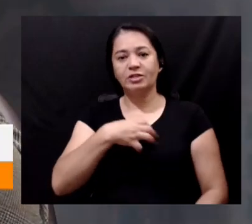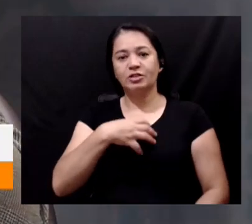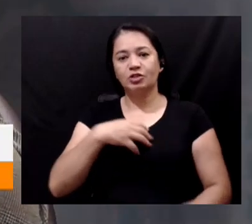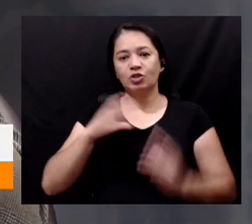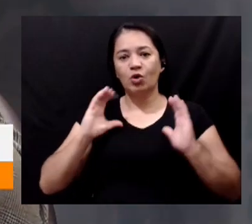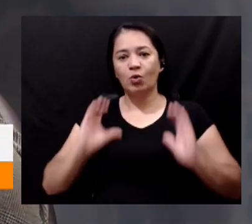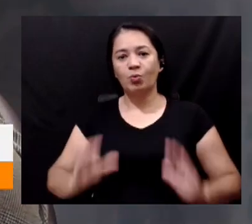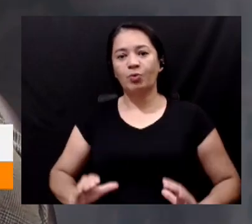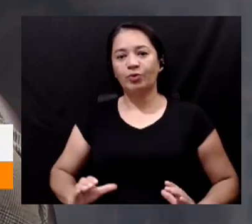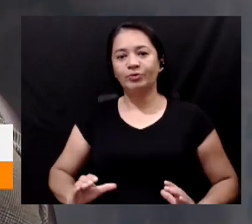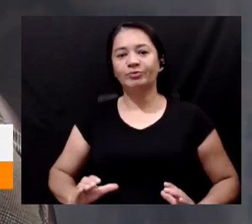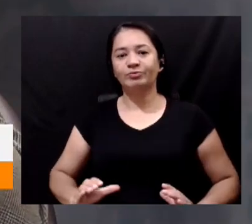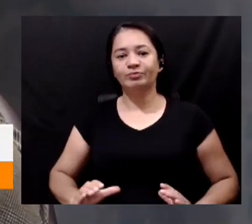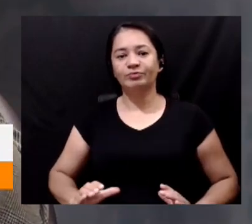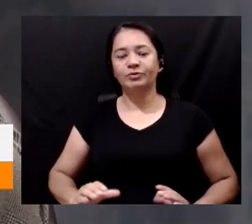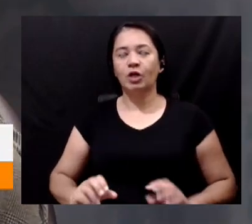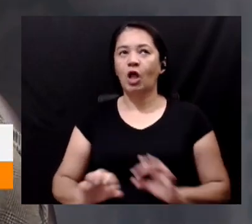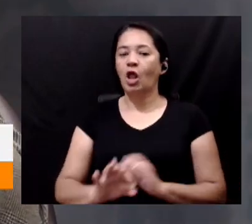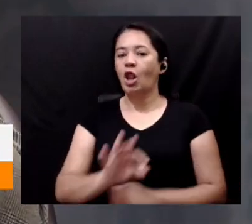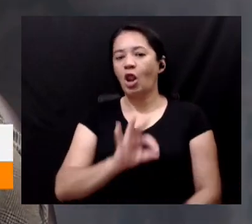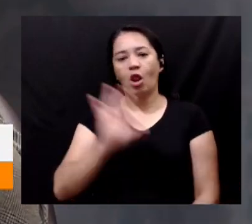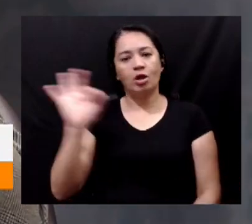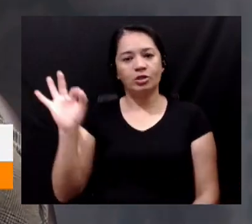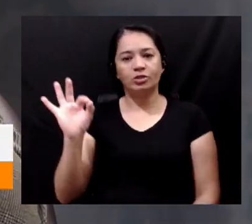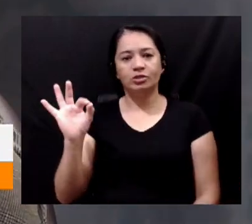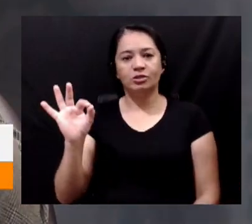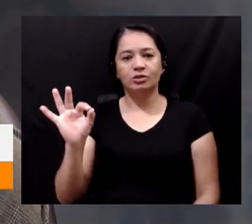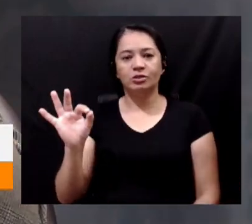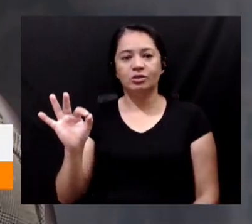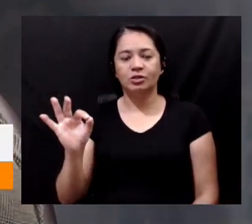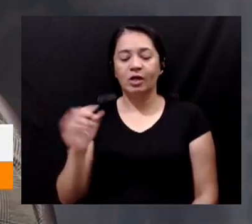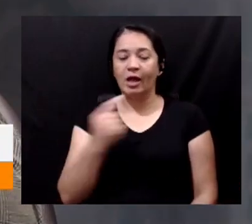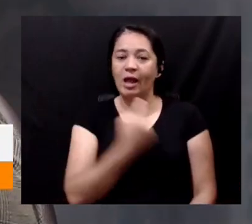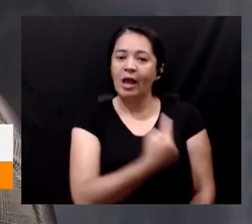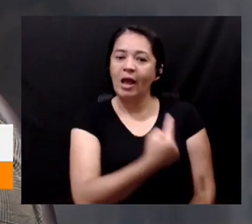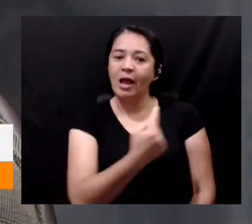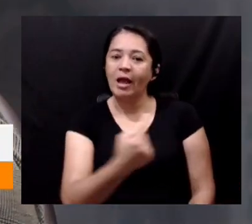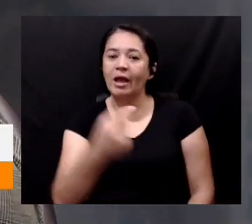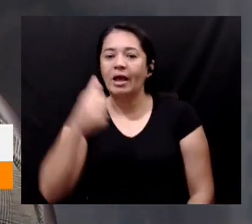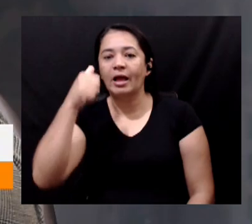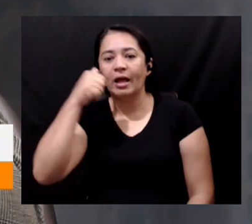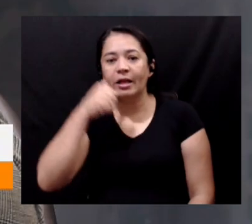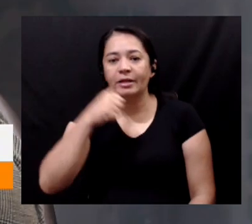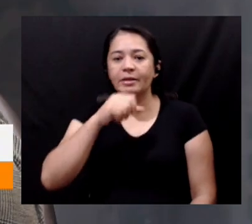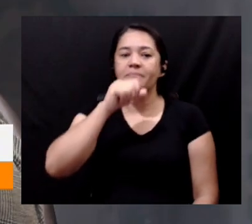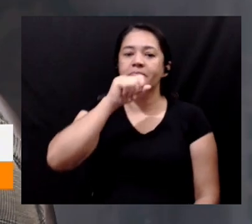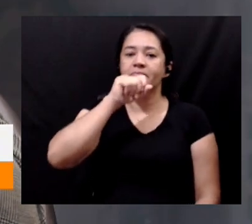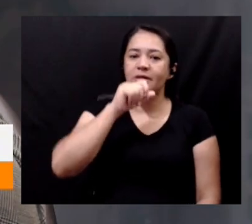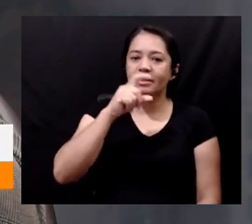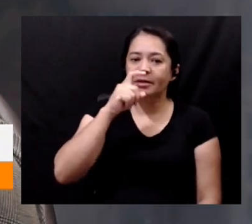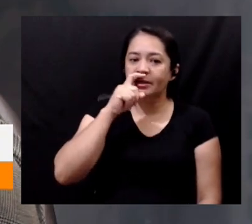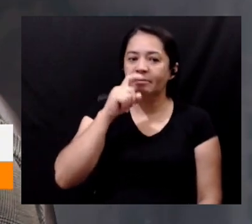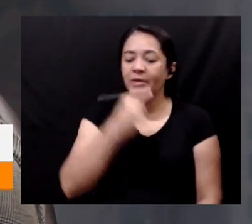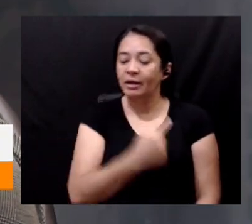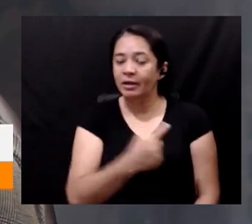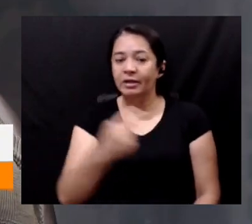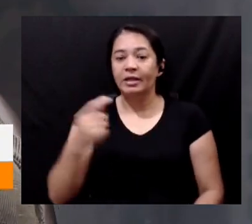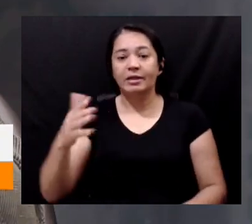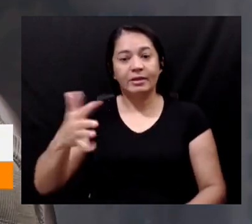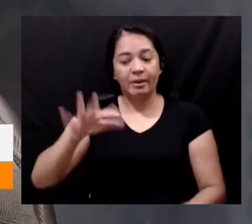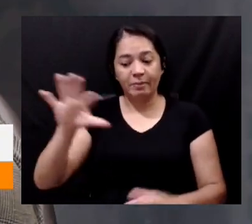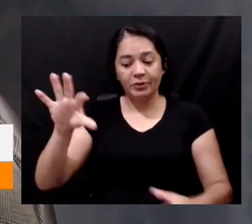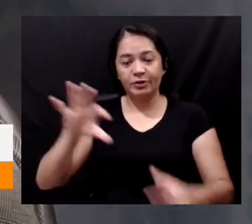E lógico, cada pai, cada mãe, dependendo da sua conexão com essa criança, com esse filho, vai estar